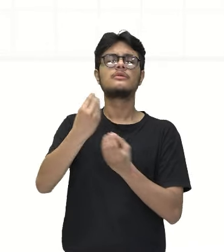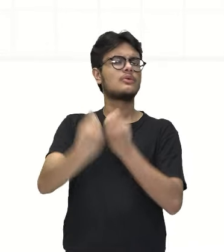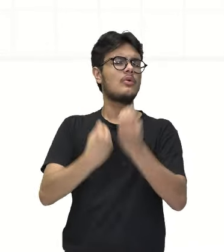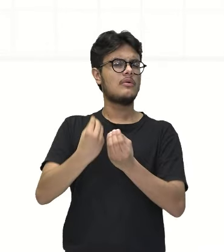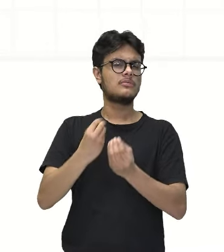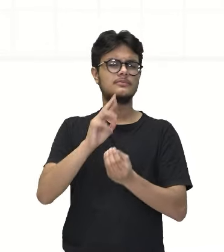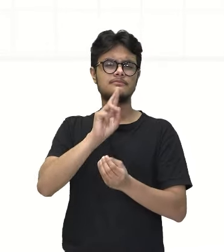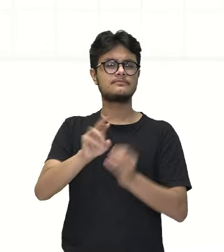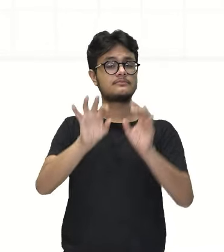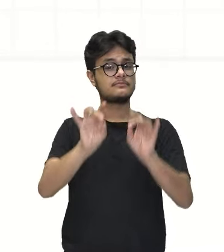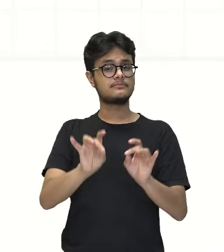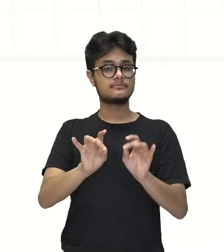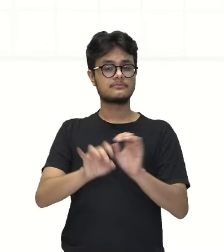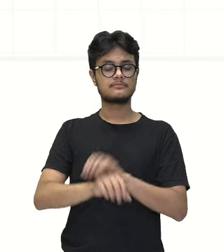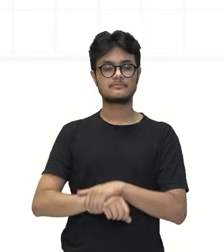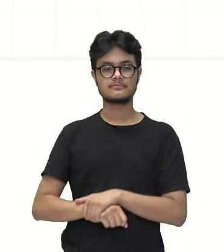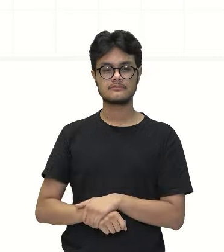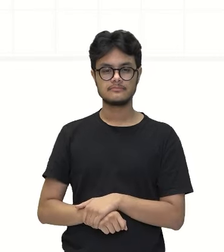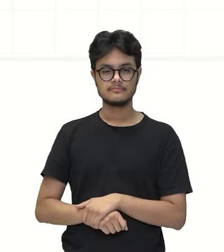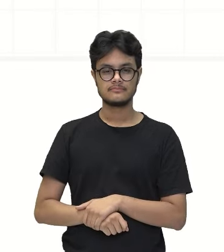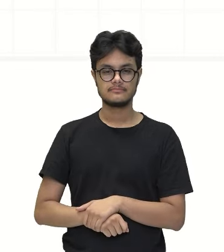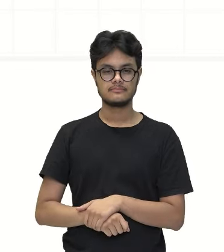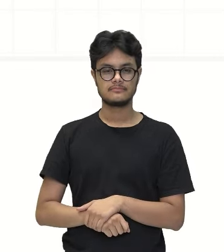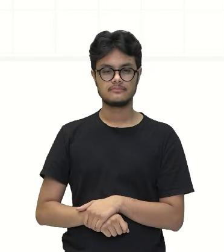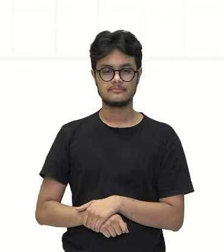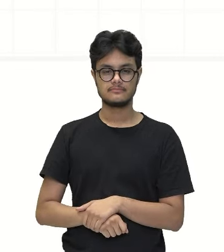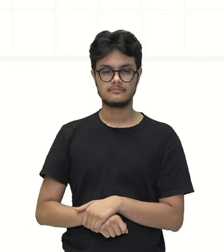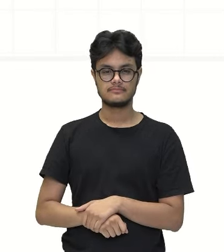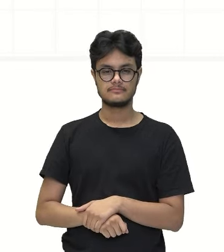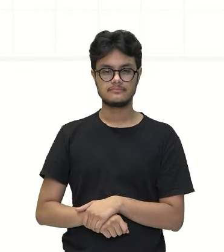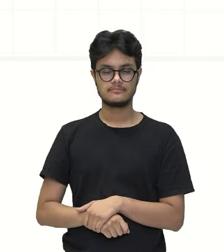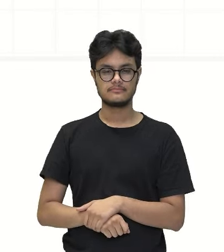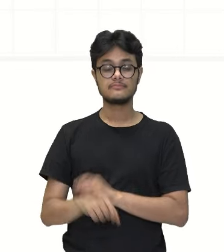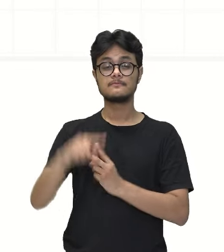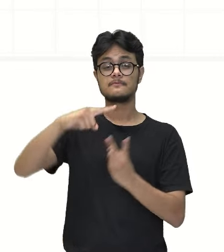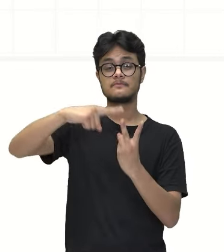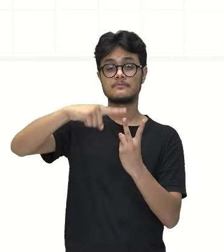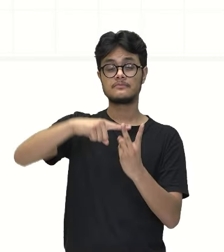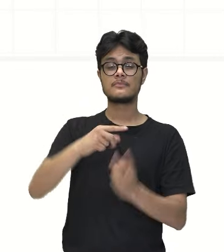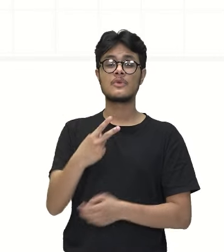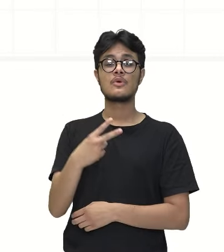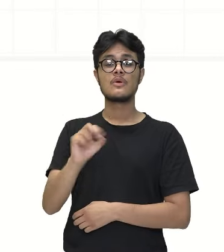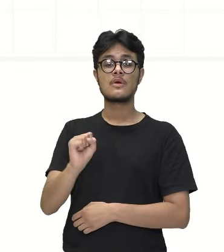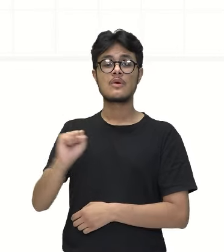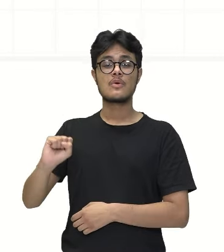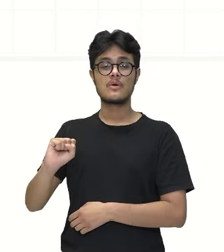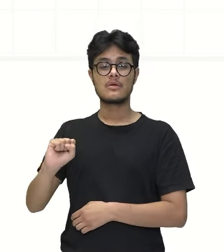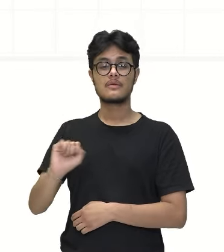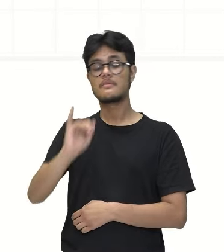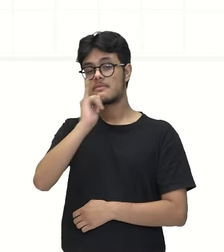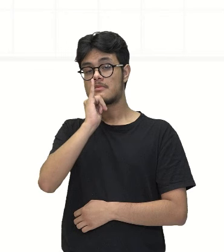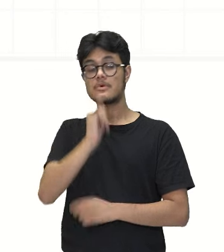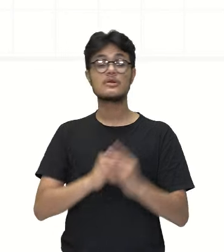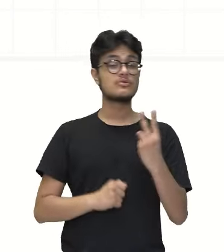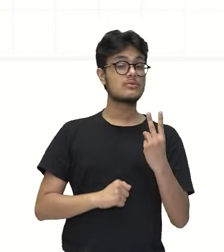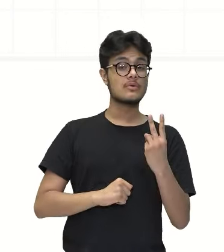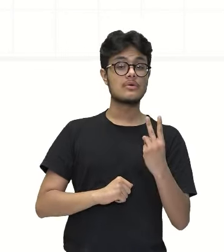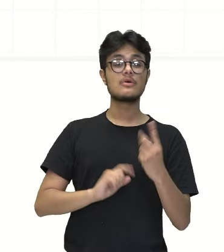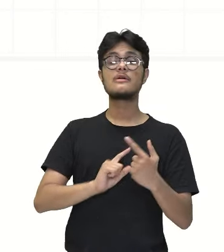resolver é a gente saber que 288 é a mesma coisa que 2